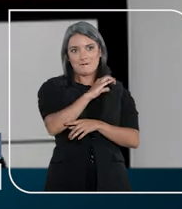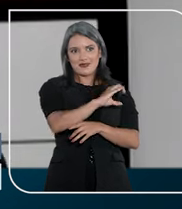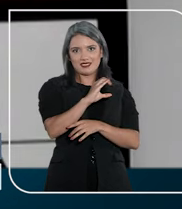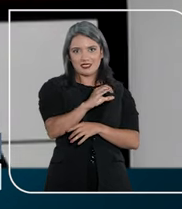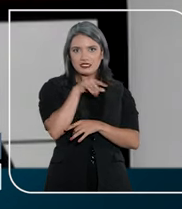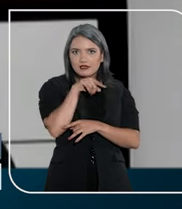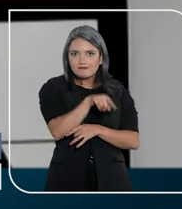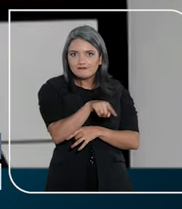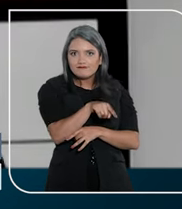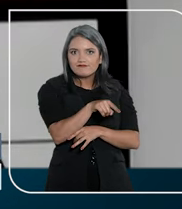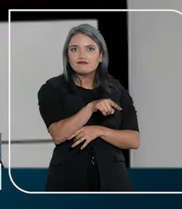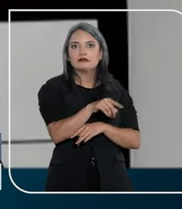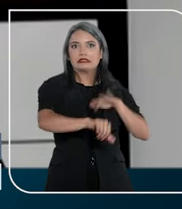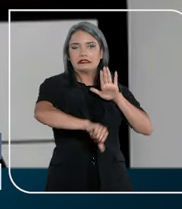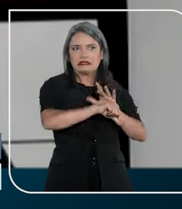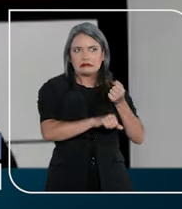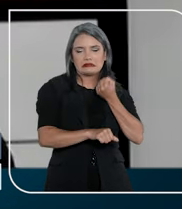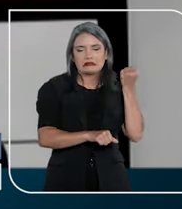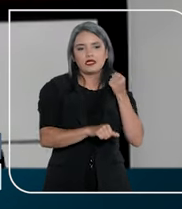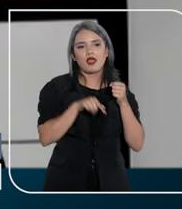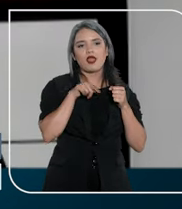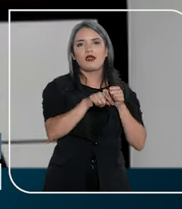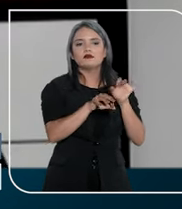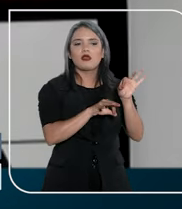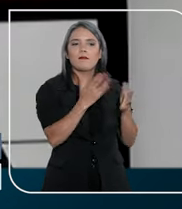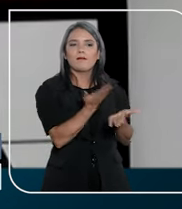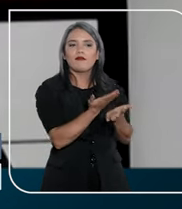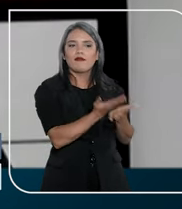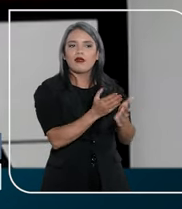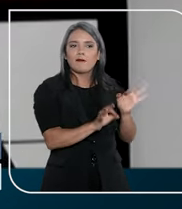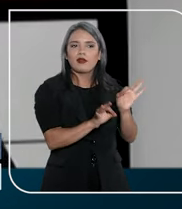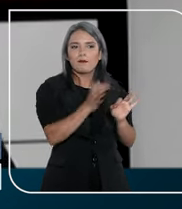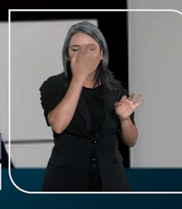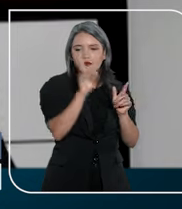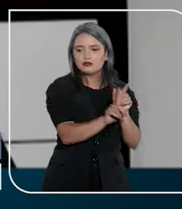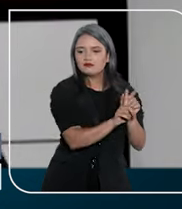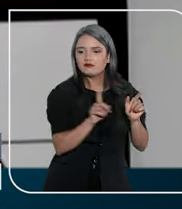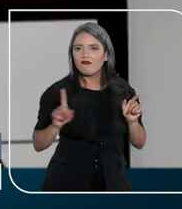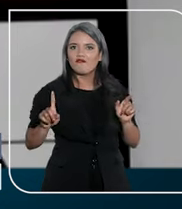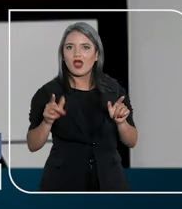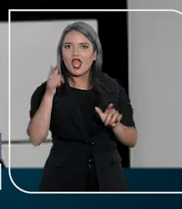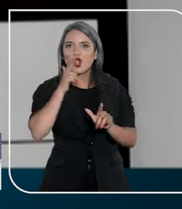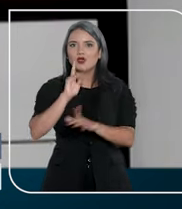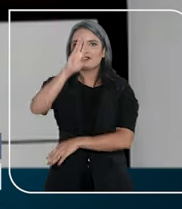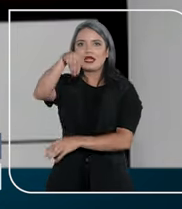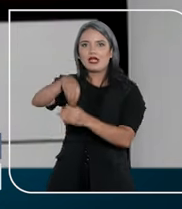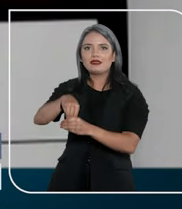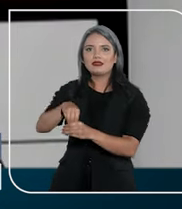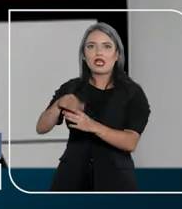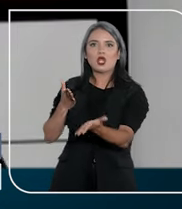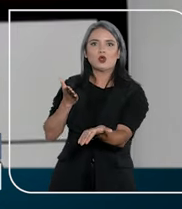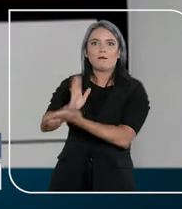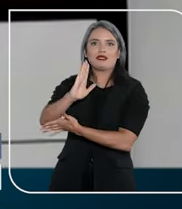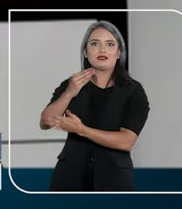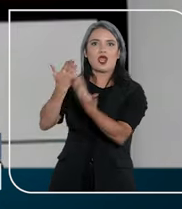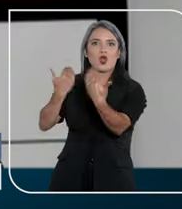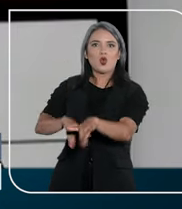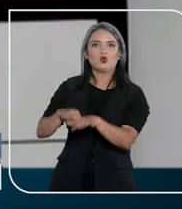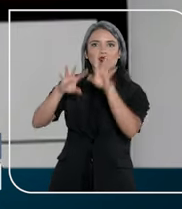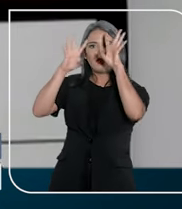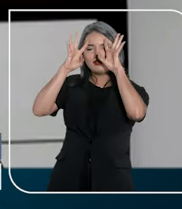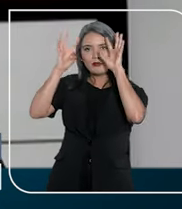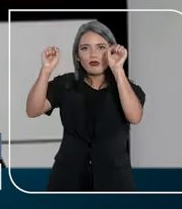estão subsidiando o estudo de alguns candidatos que depois ingressam dentro de tribunais, ingressam dentro de